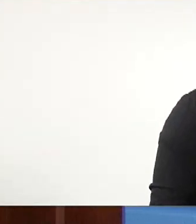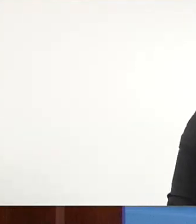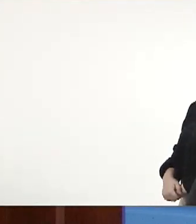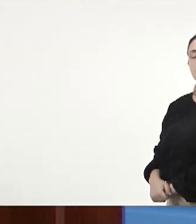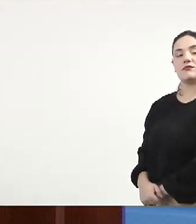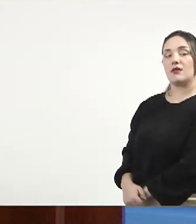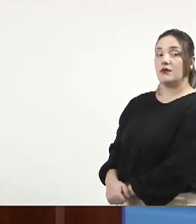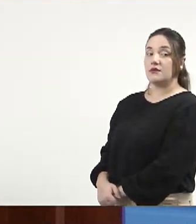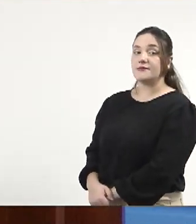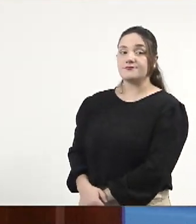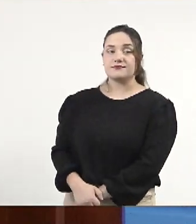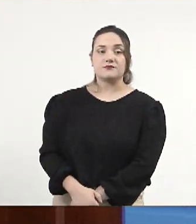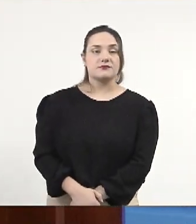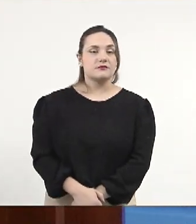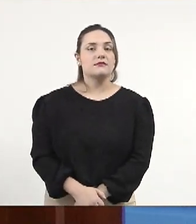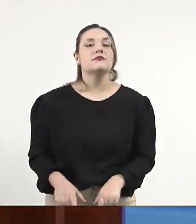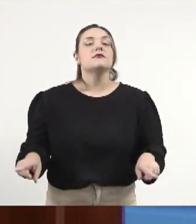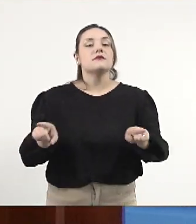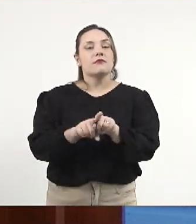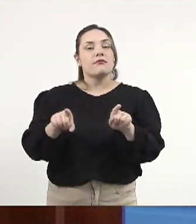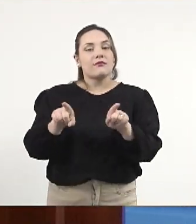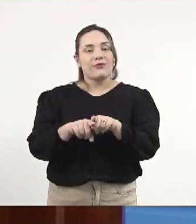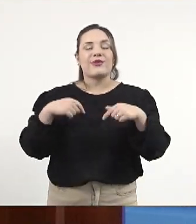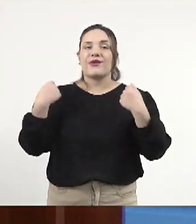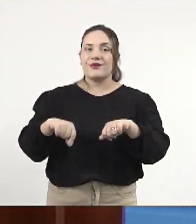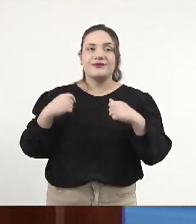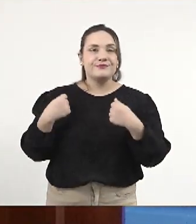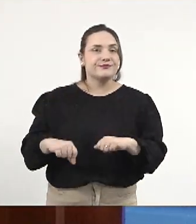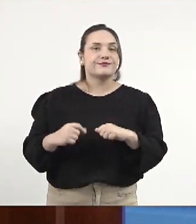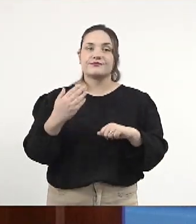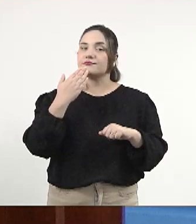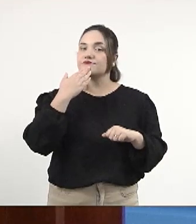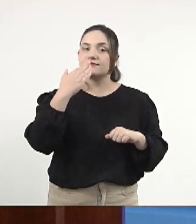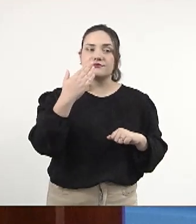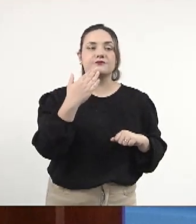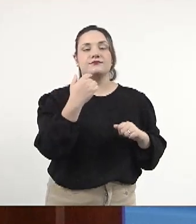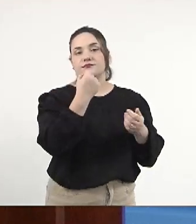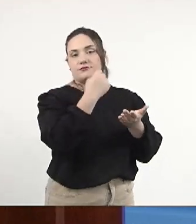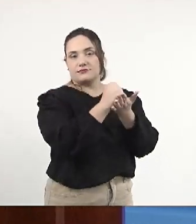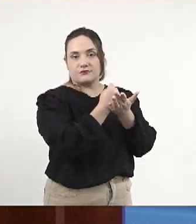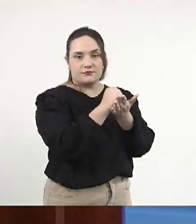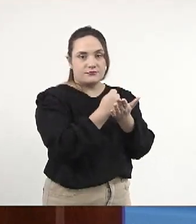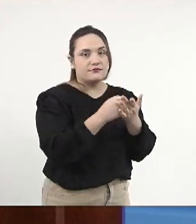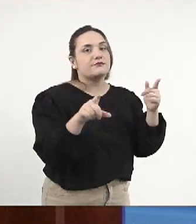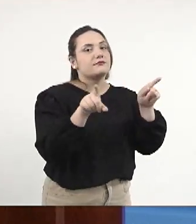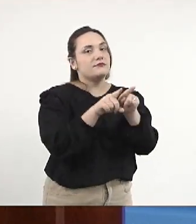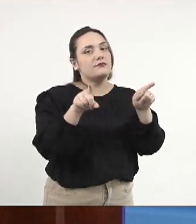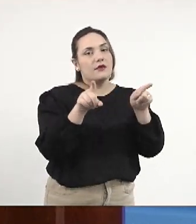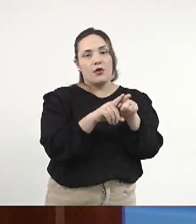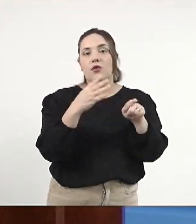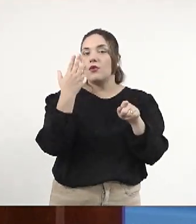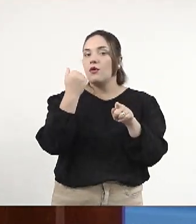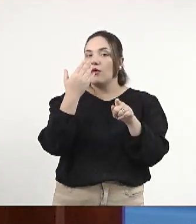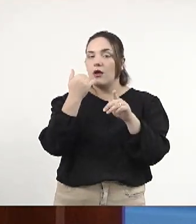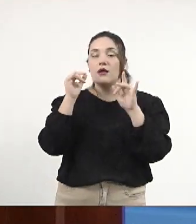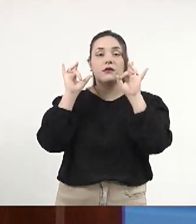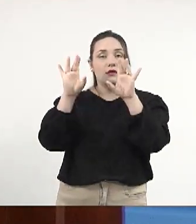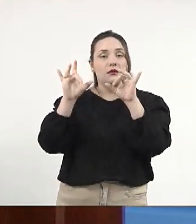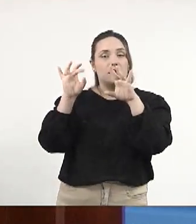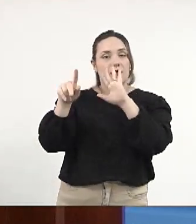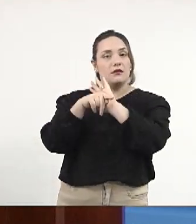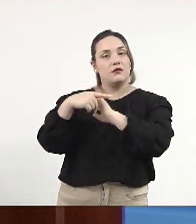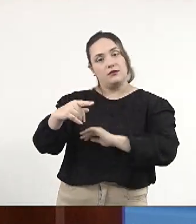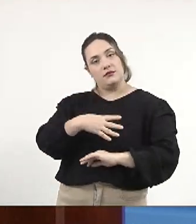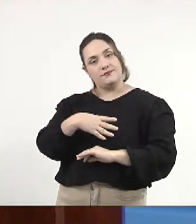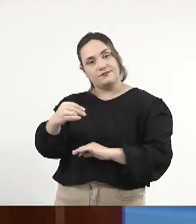Quando não, tem que ainda correr atrás dos insumos, da dieta especial para o seu filho,